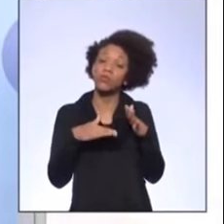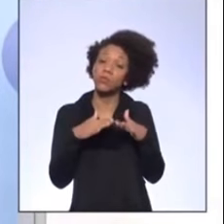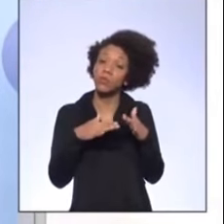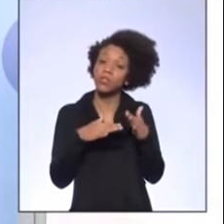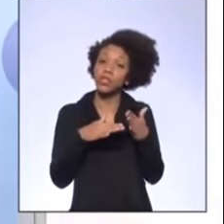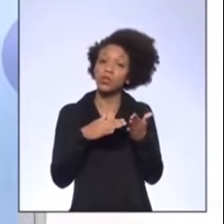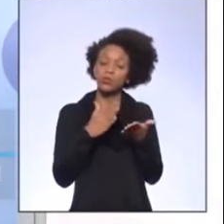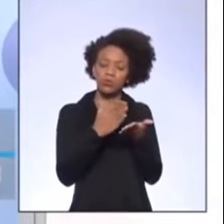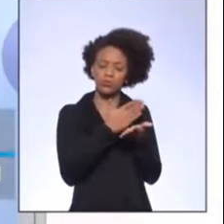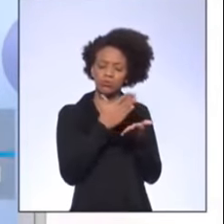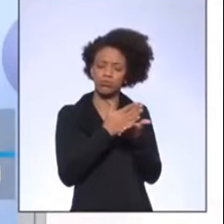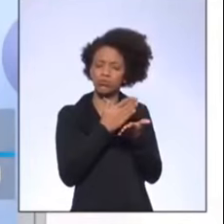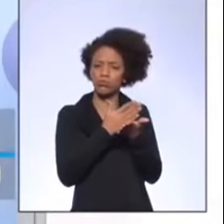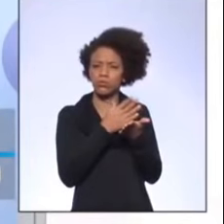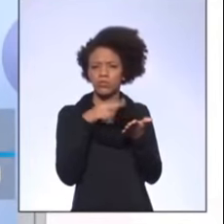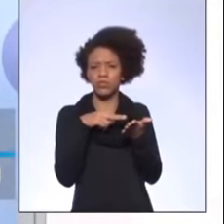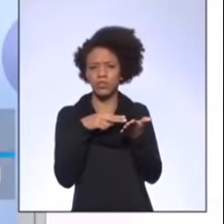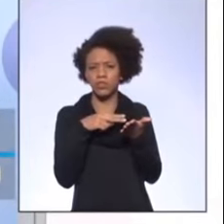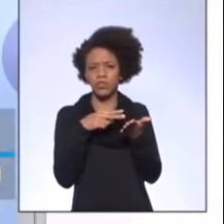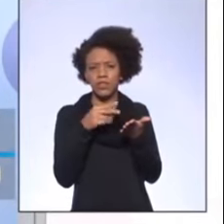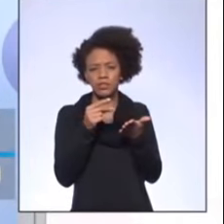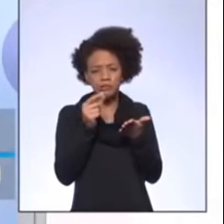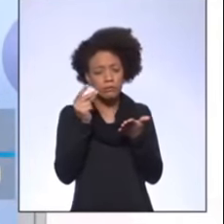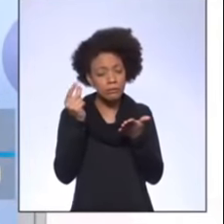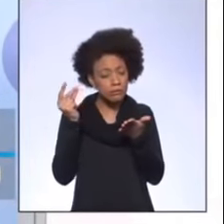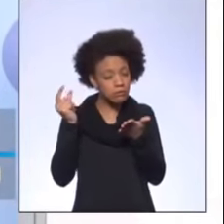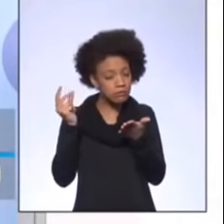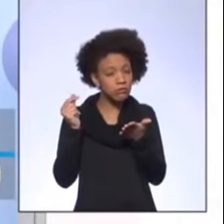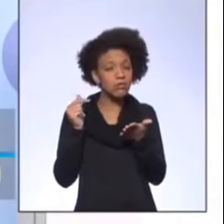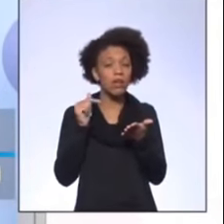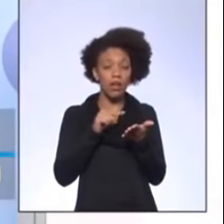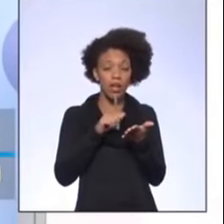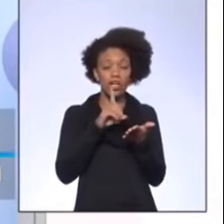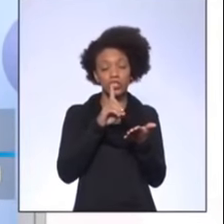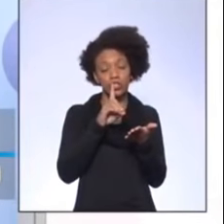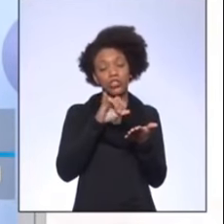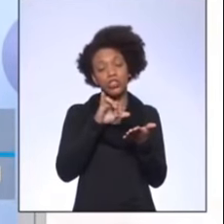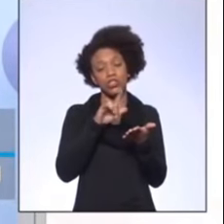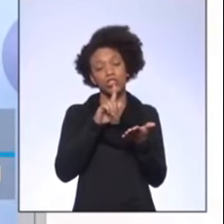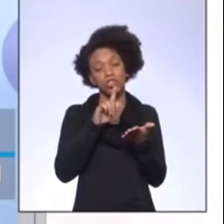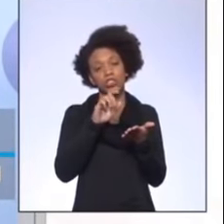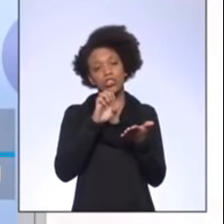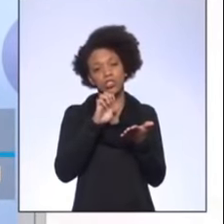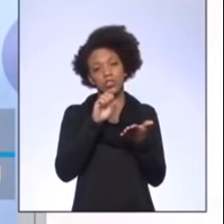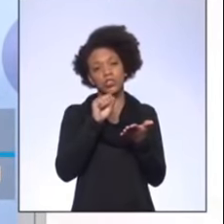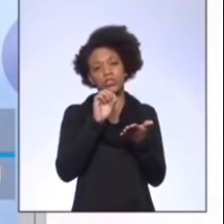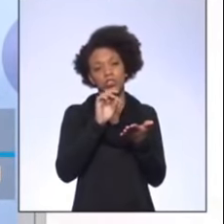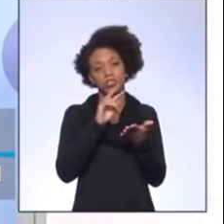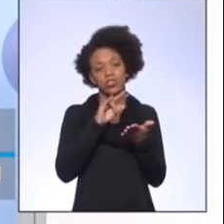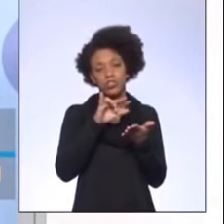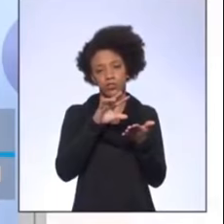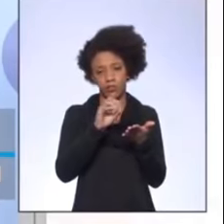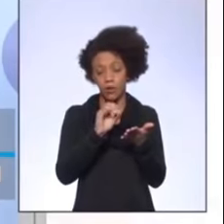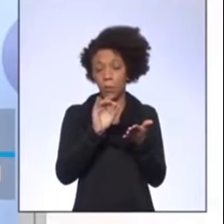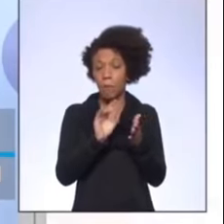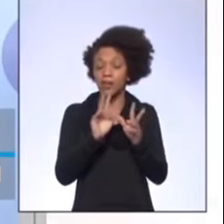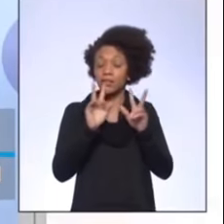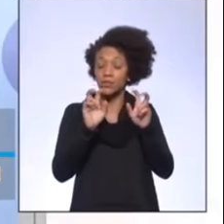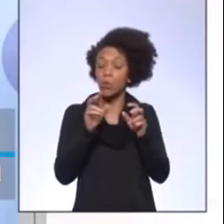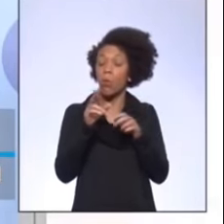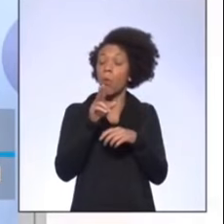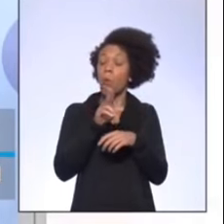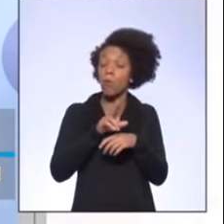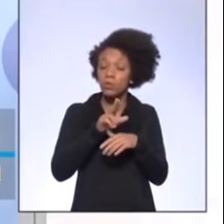você pegar, se ele for mais antigo, ele vai estar sistema digestivo. Tá? Mas o termo hoje que é utilizado é digestório.